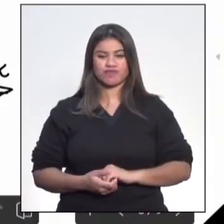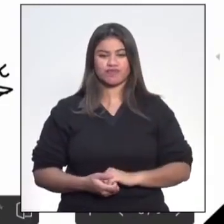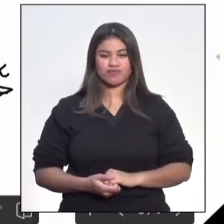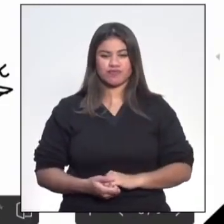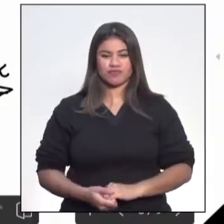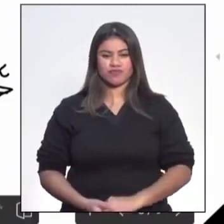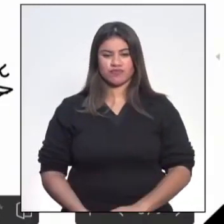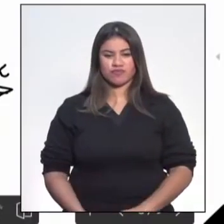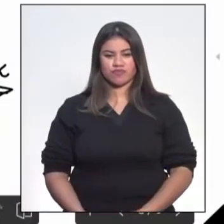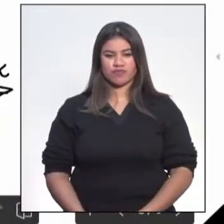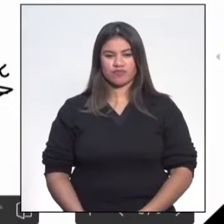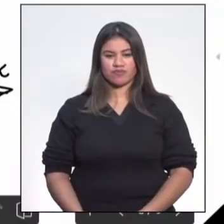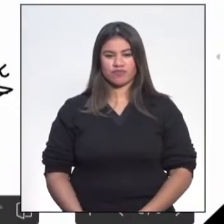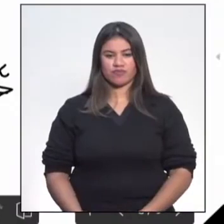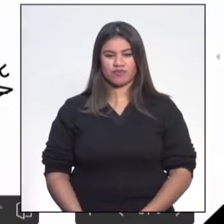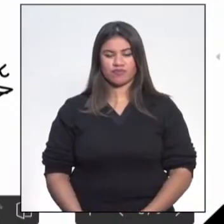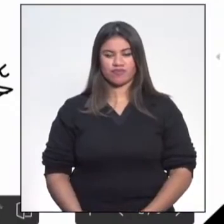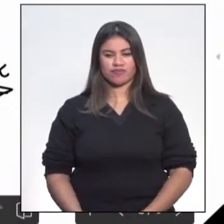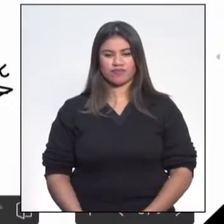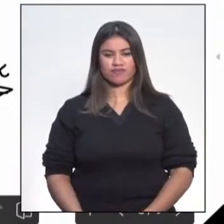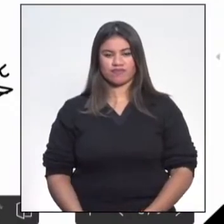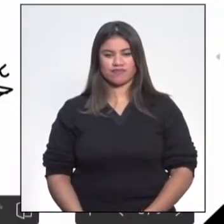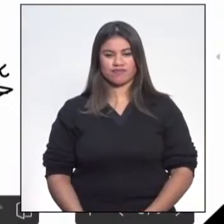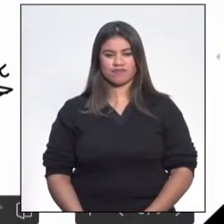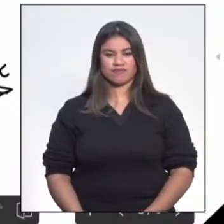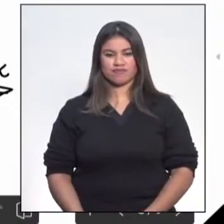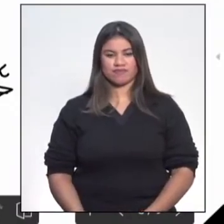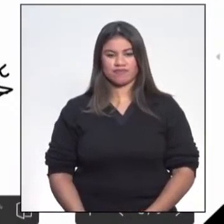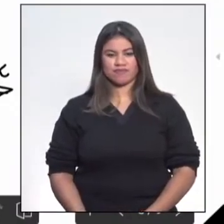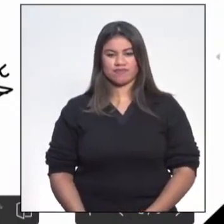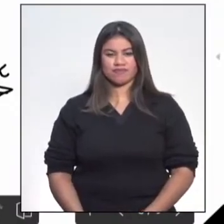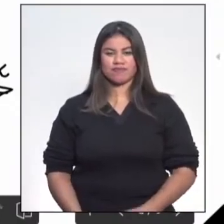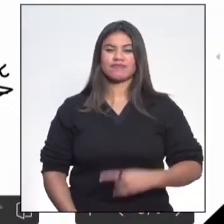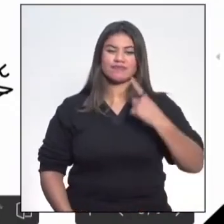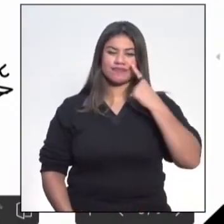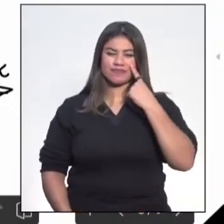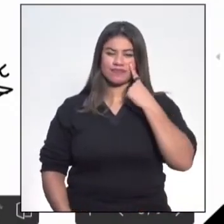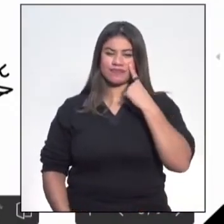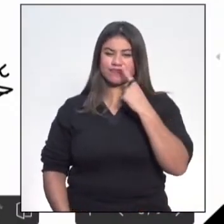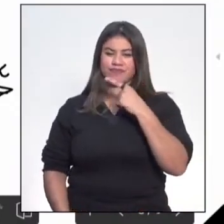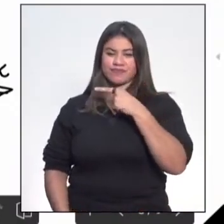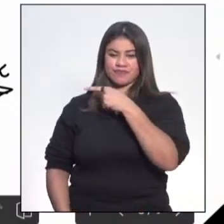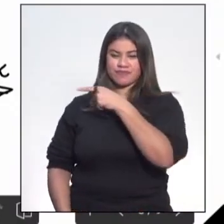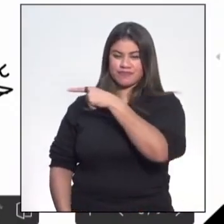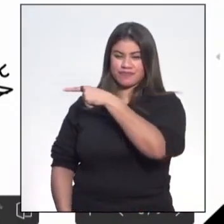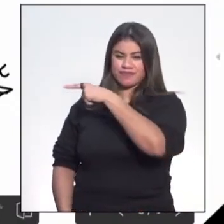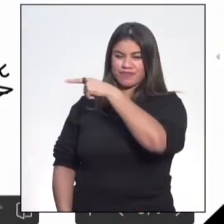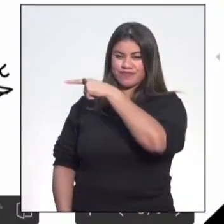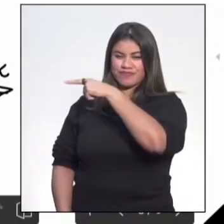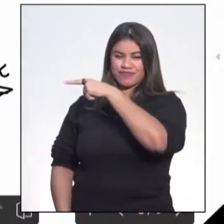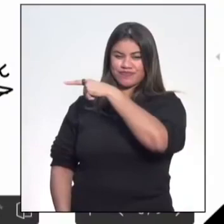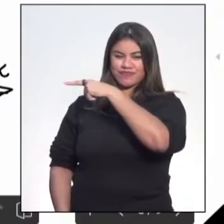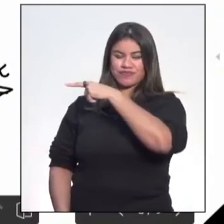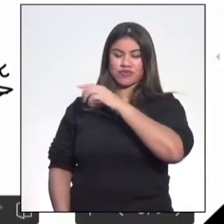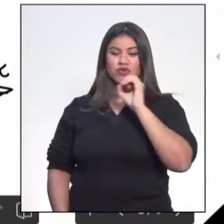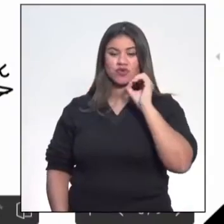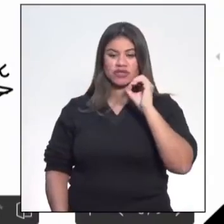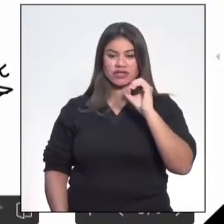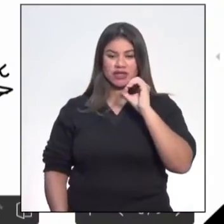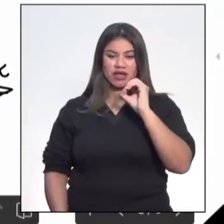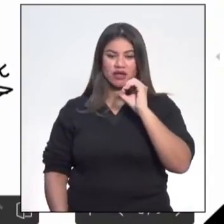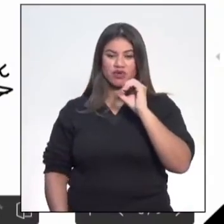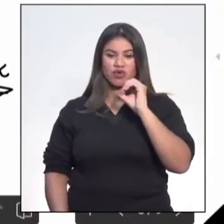dar uma arrumadinha para ficar mais bonitinha. Muito bem. Esse pontinho aqui embaixo, no 0, 0, a gente chama